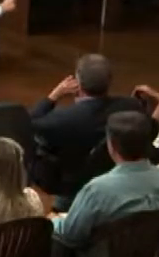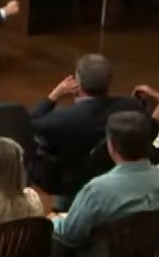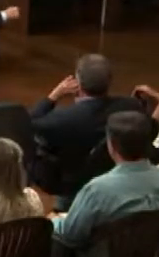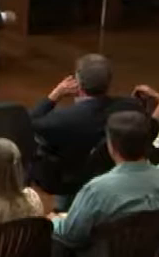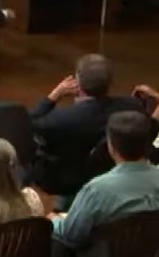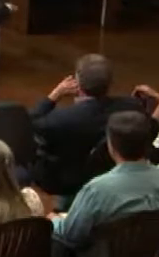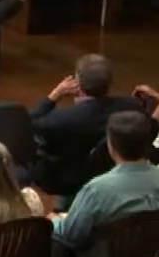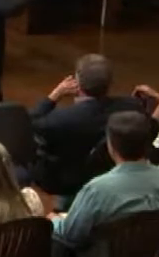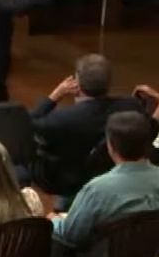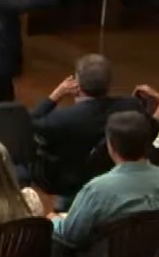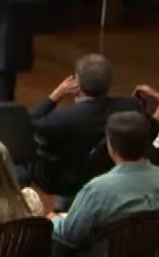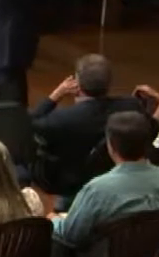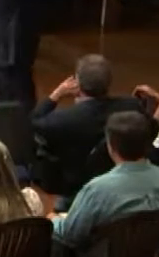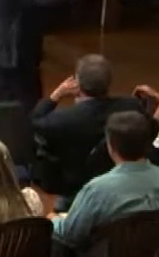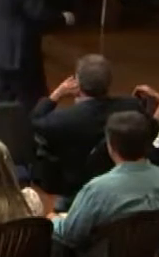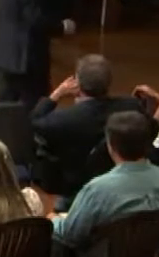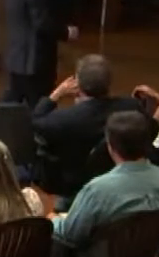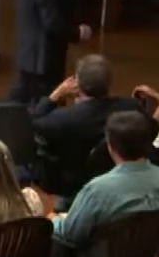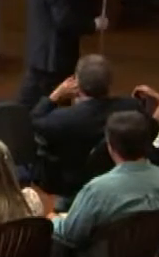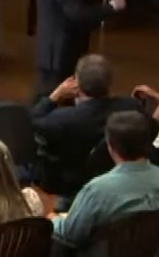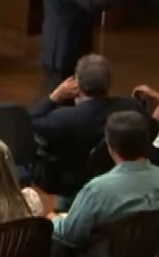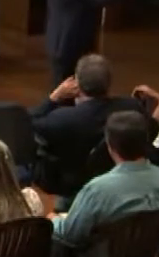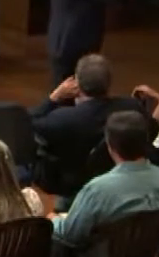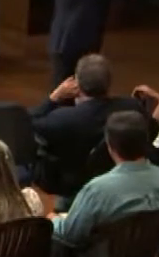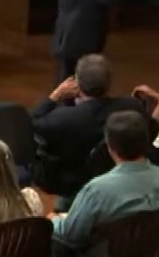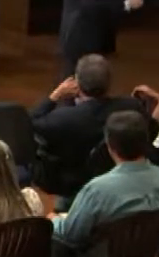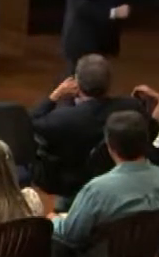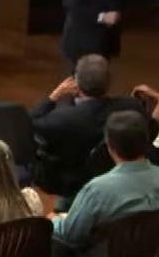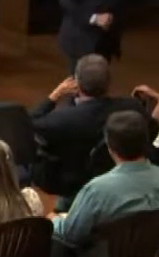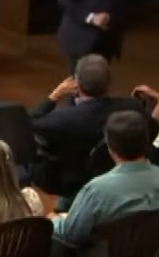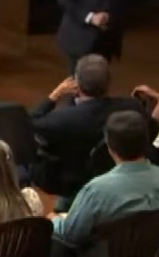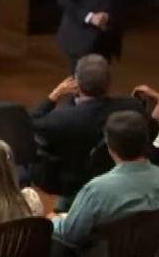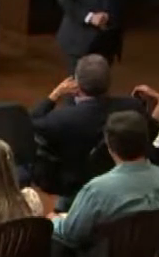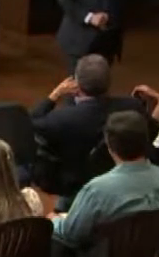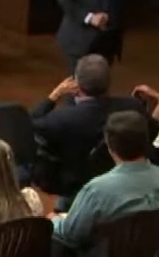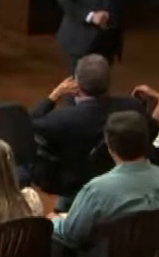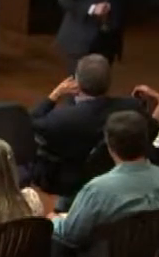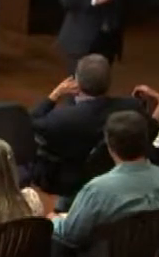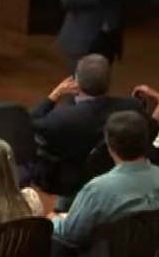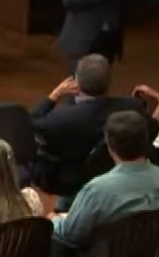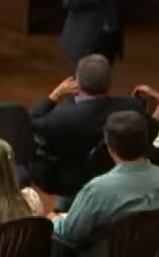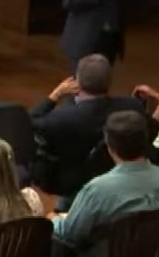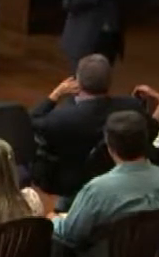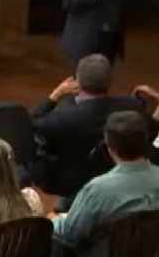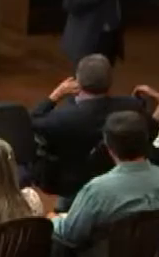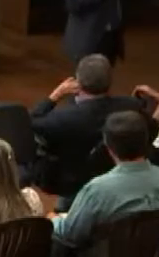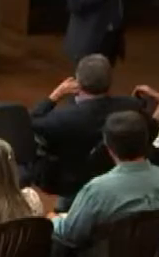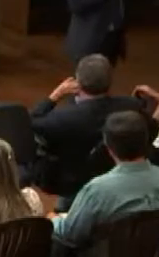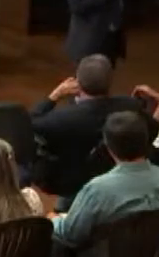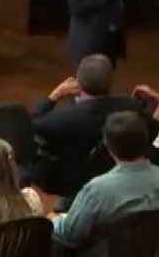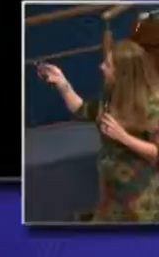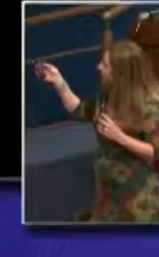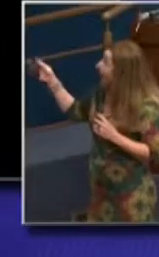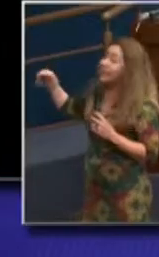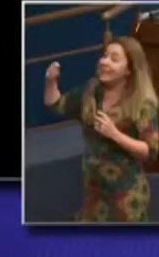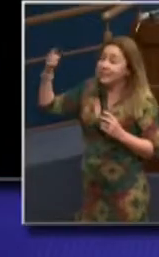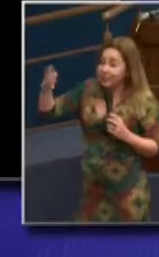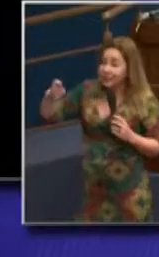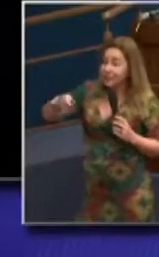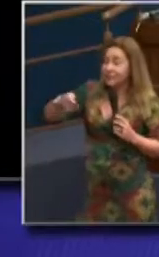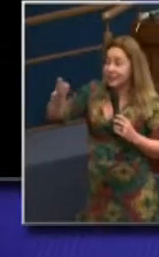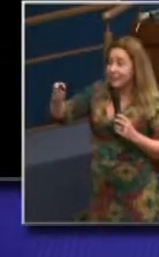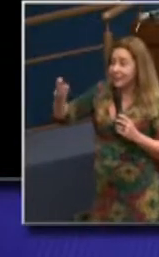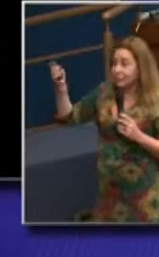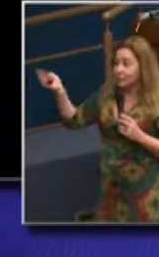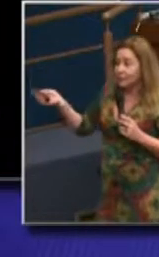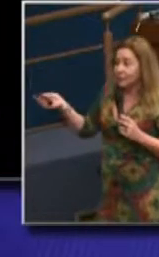pelo órgão foram feitos com base em fiscalizações surpresas realizadas em cidades da região metropolitana de Campinas e em outras